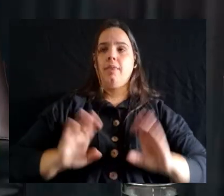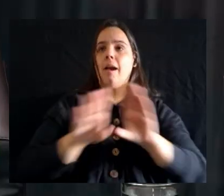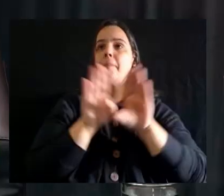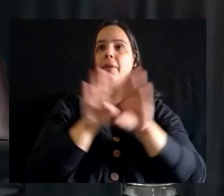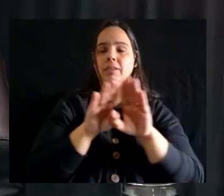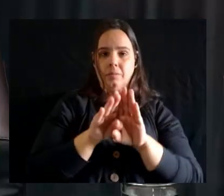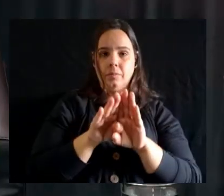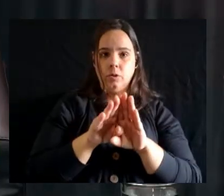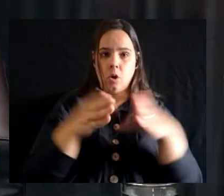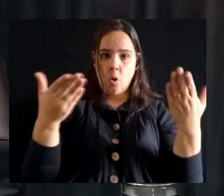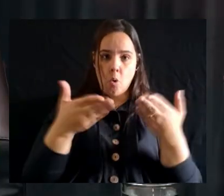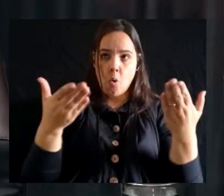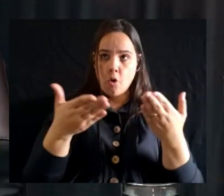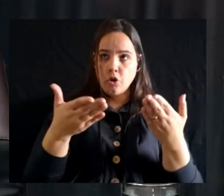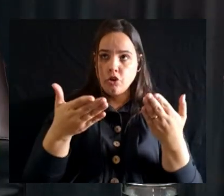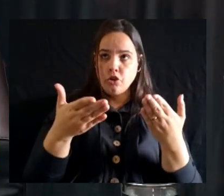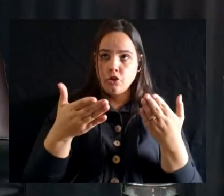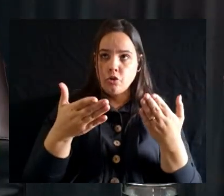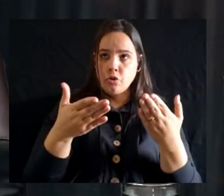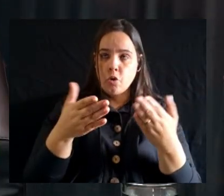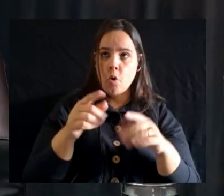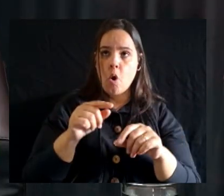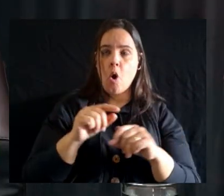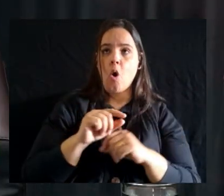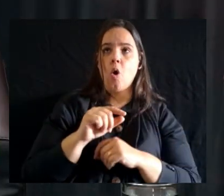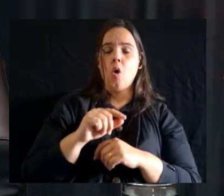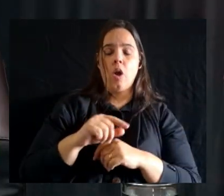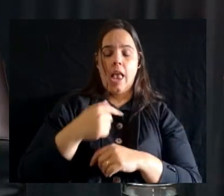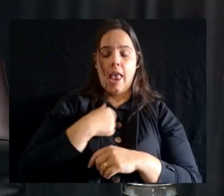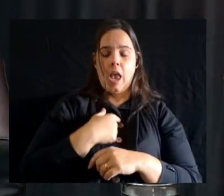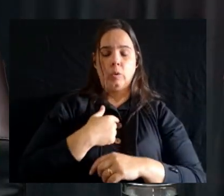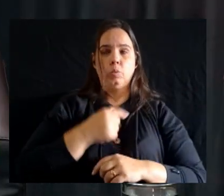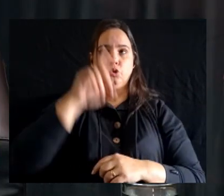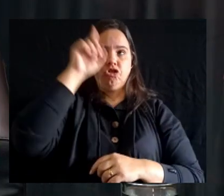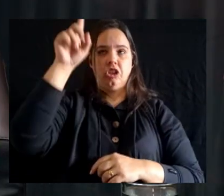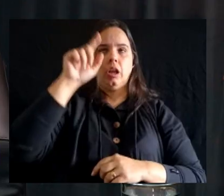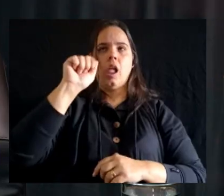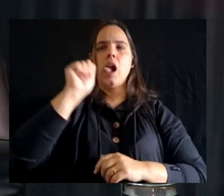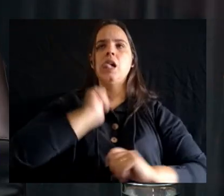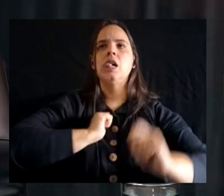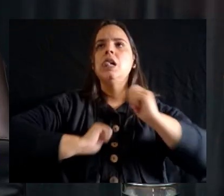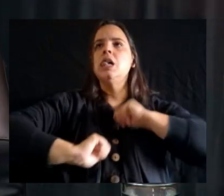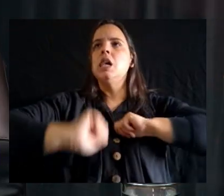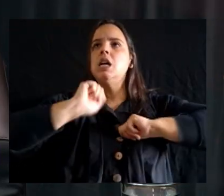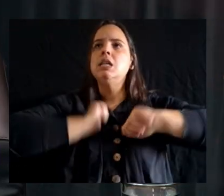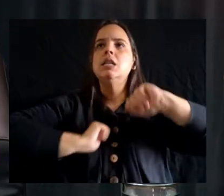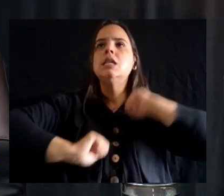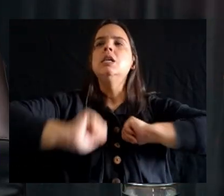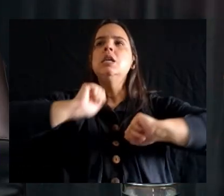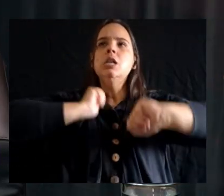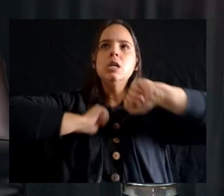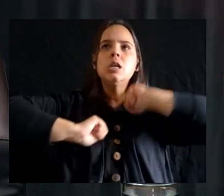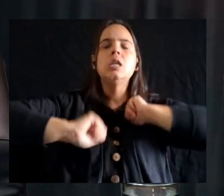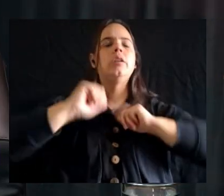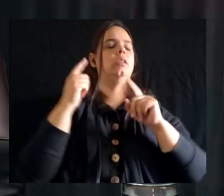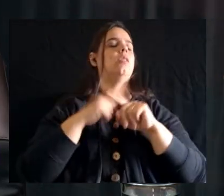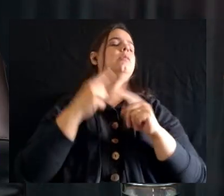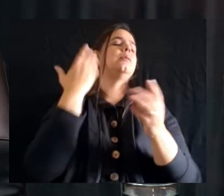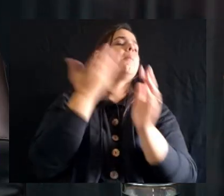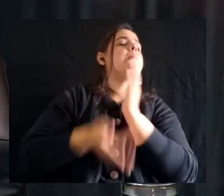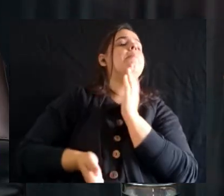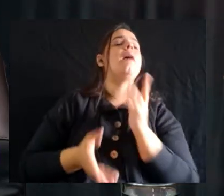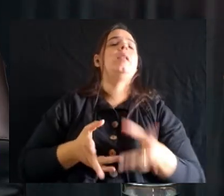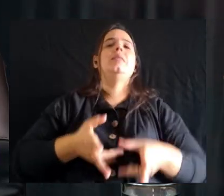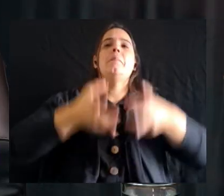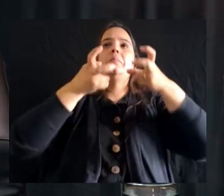de ansiedade que foi no meu dia hoje, nossa, eu fiquei muito ansiosa, não fiquei, até isso, né? Então se perde toda essa percepção de você mesmo